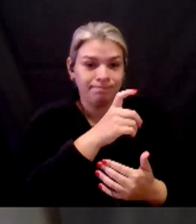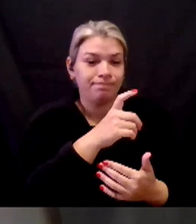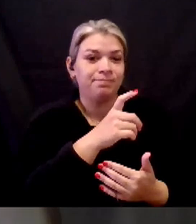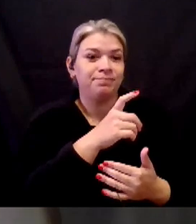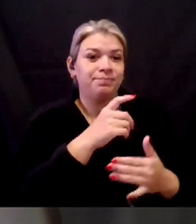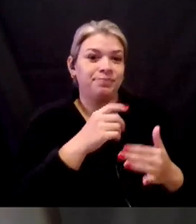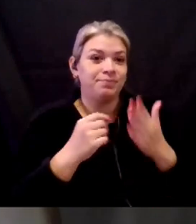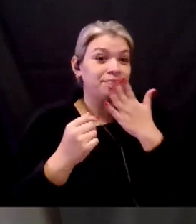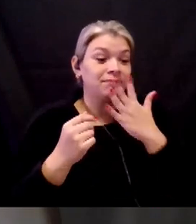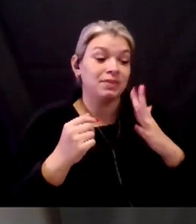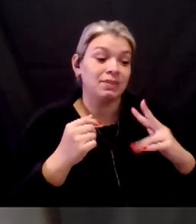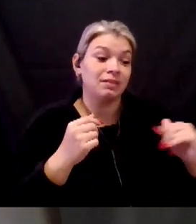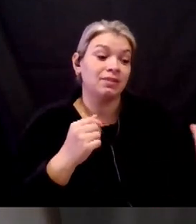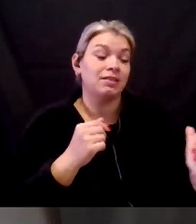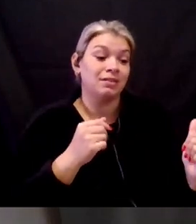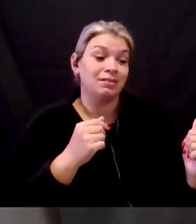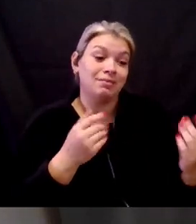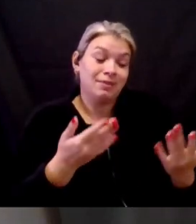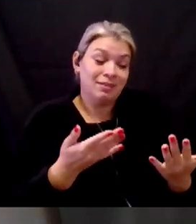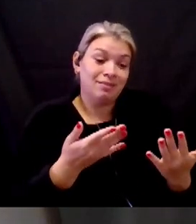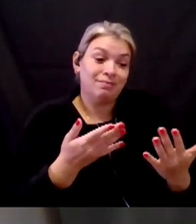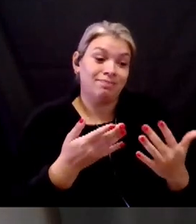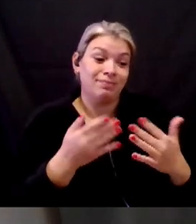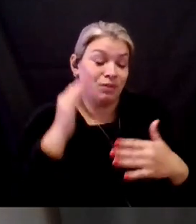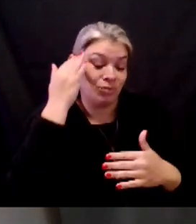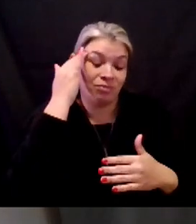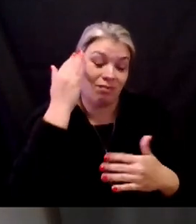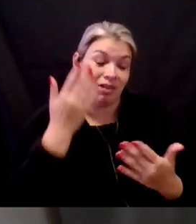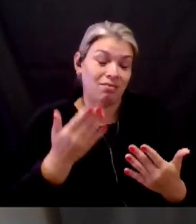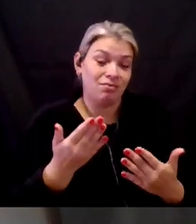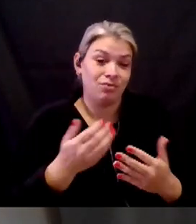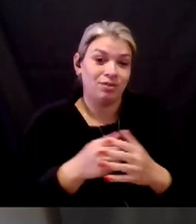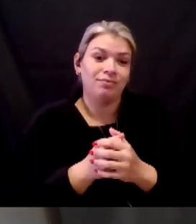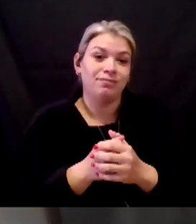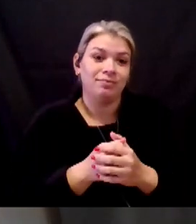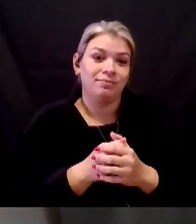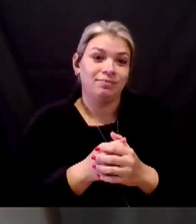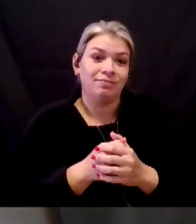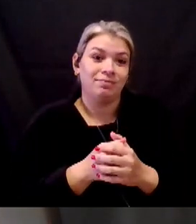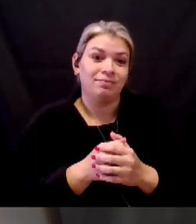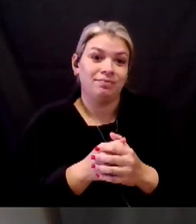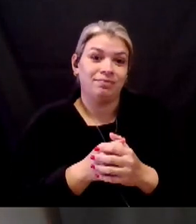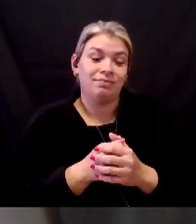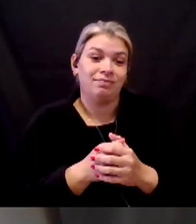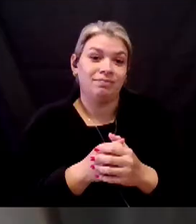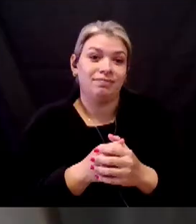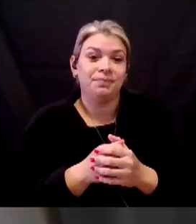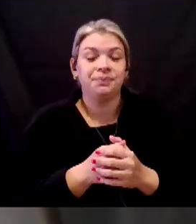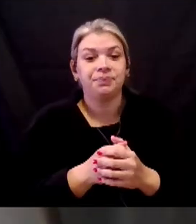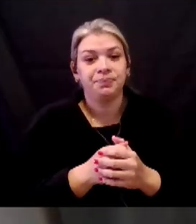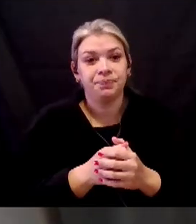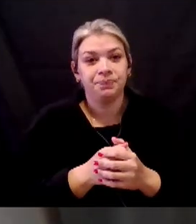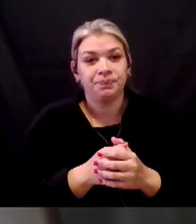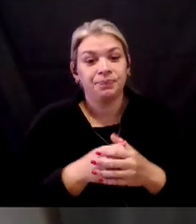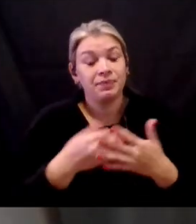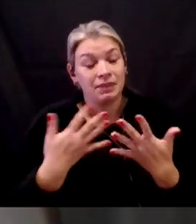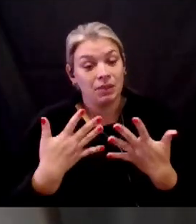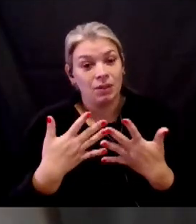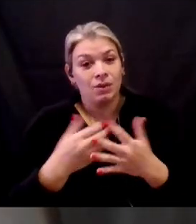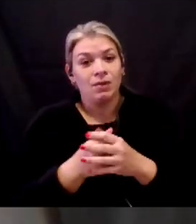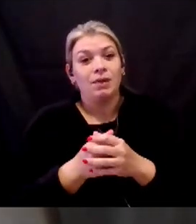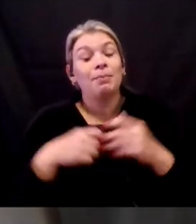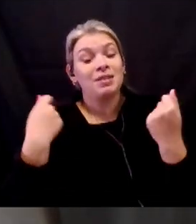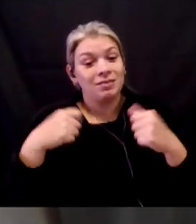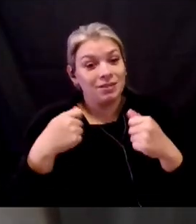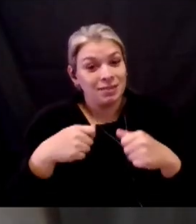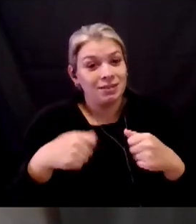não reproduzir aquilo que tá ali na rede social, né? Então, assim, seria muito necessário que esses pais, de